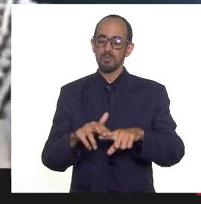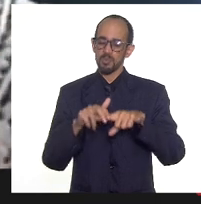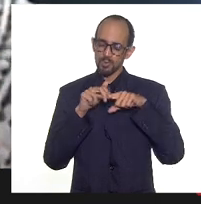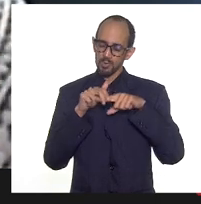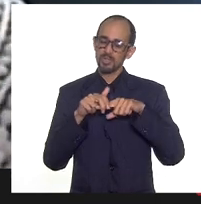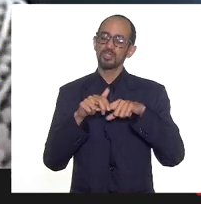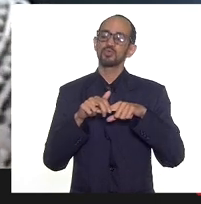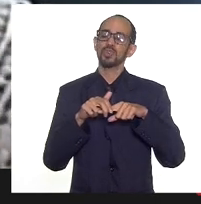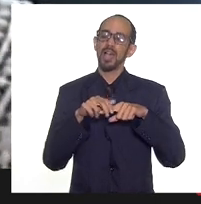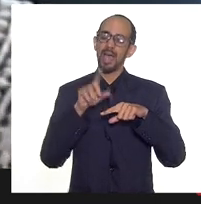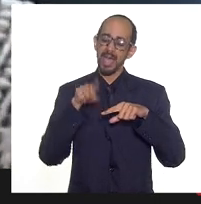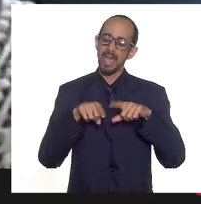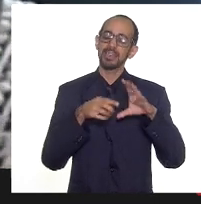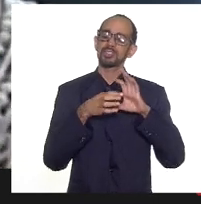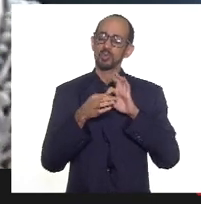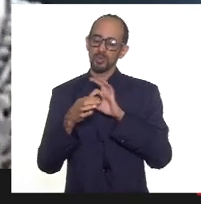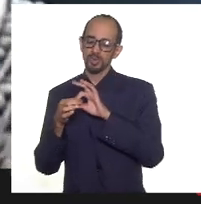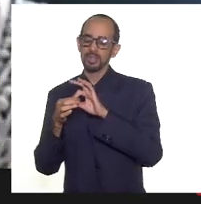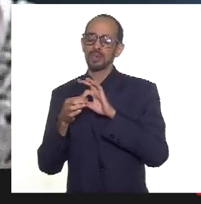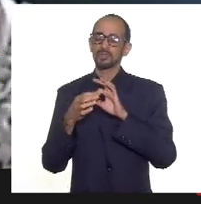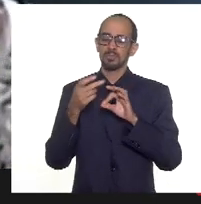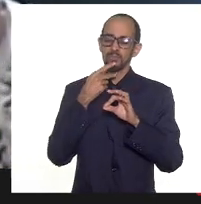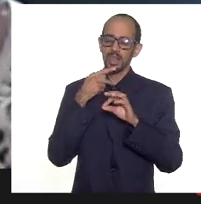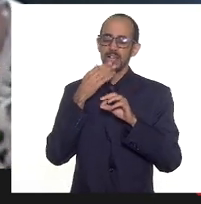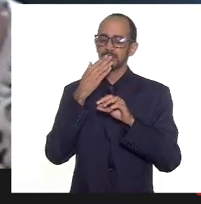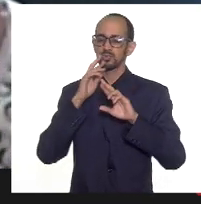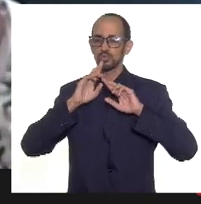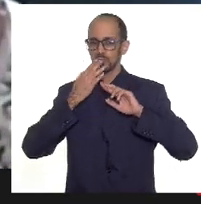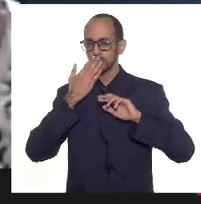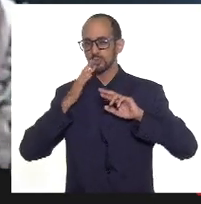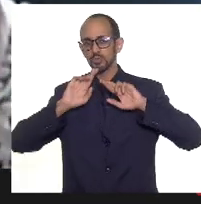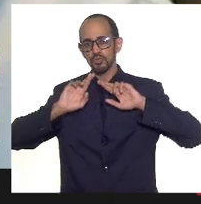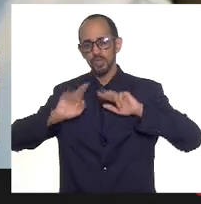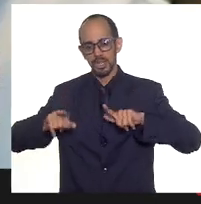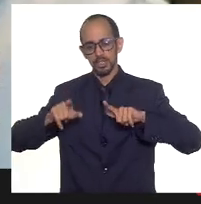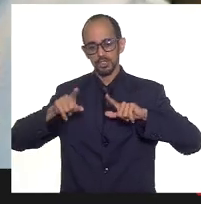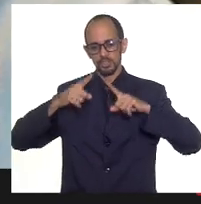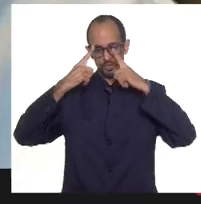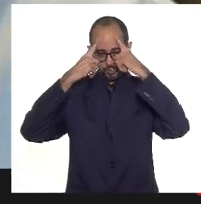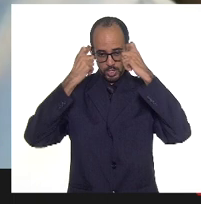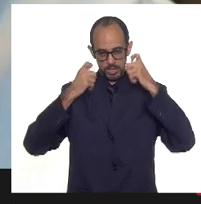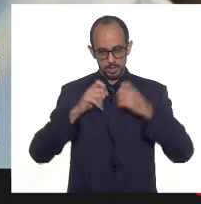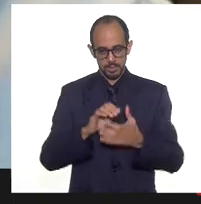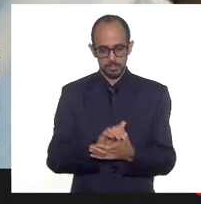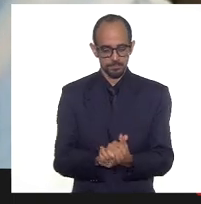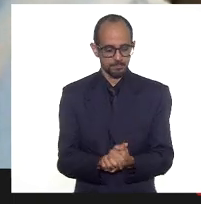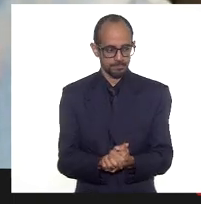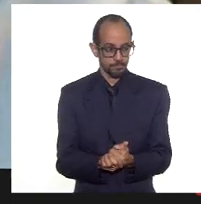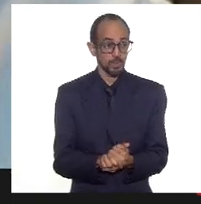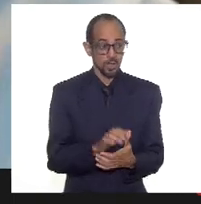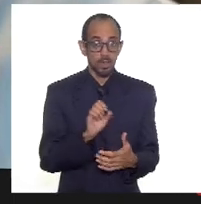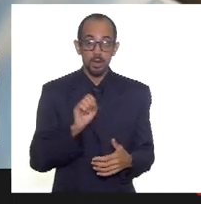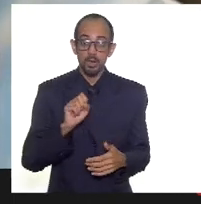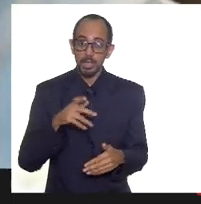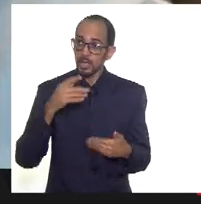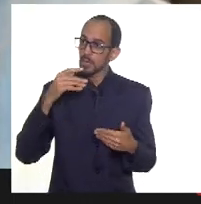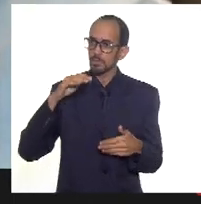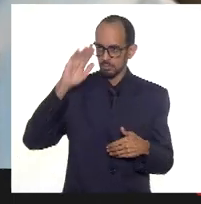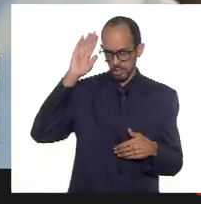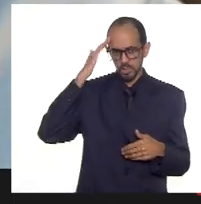dizer do tipo da diferença de agressão. Tá. Só para complementar, e agora eu